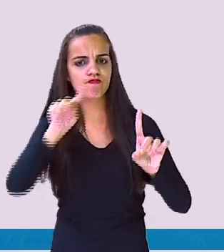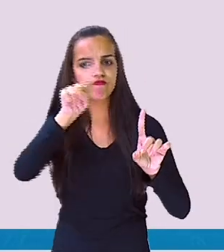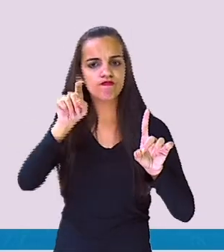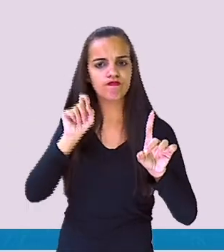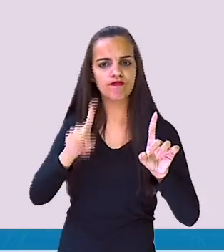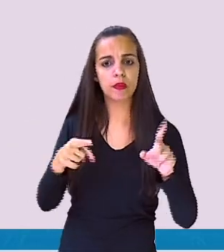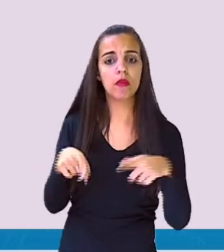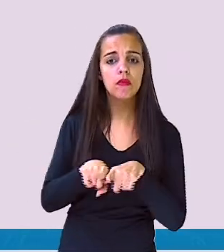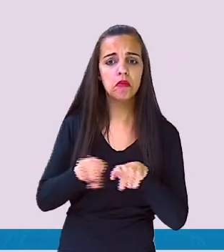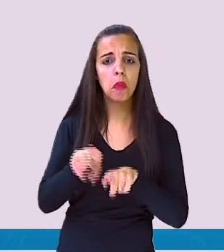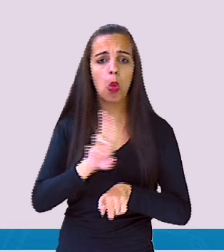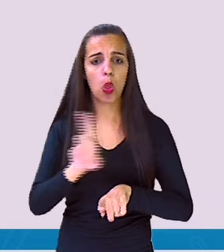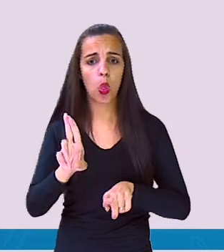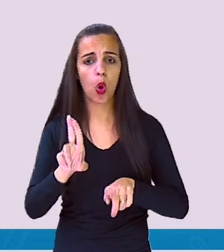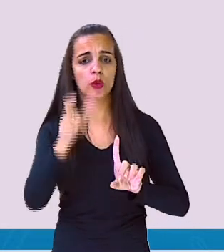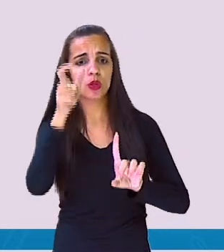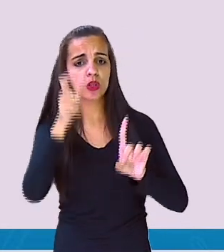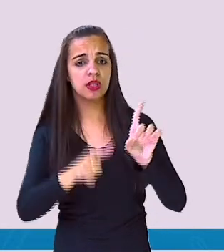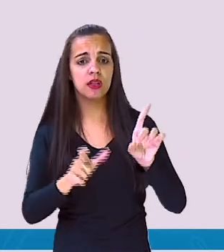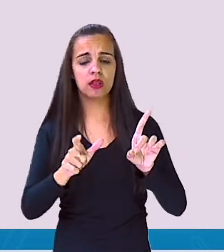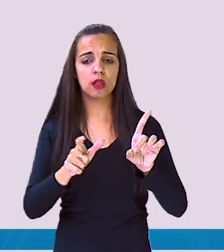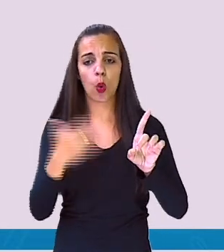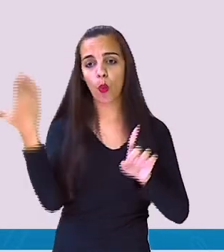também é chamado de sujeito